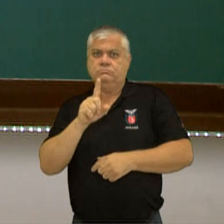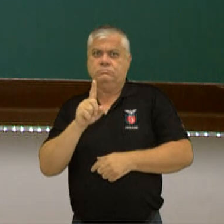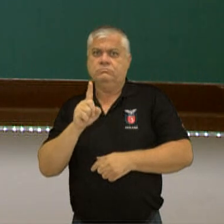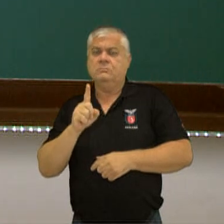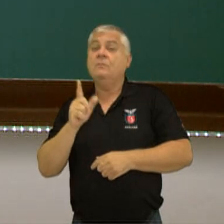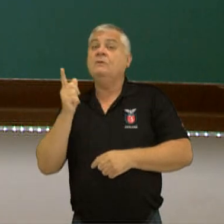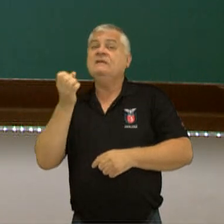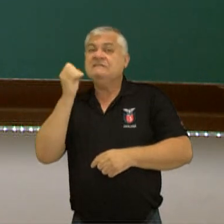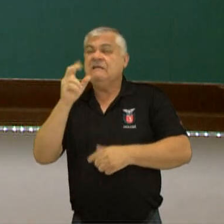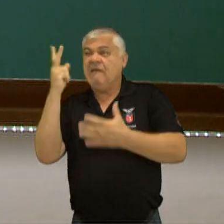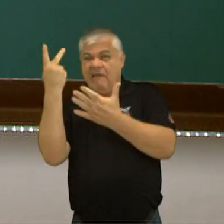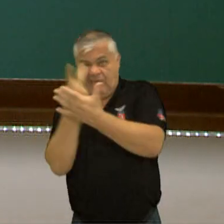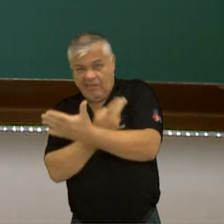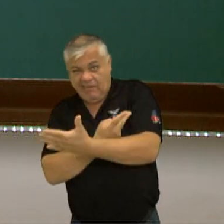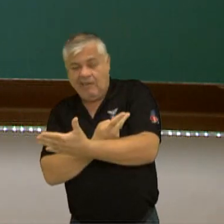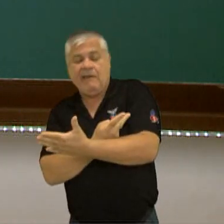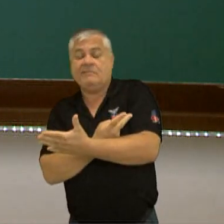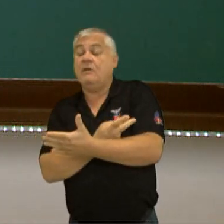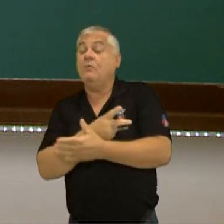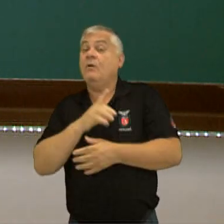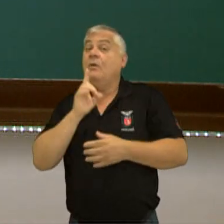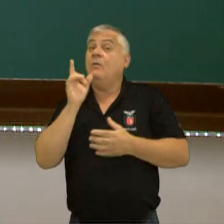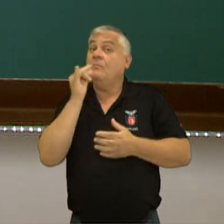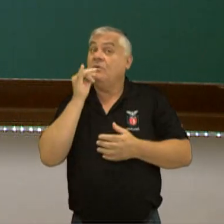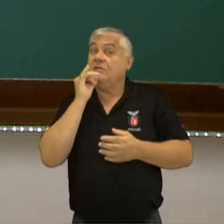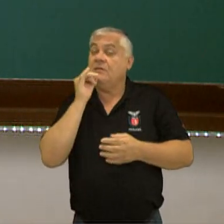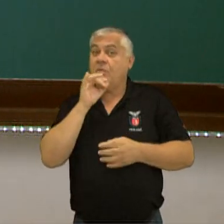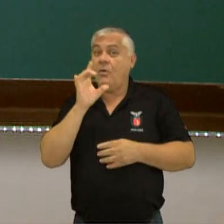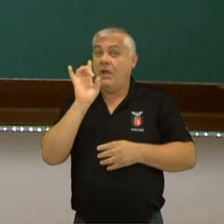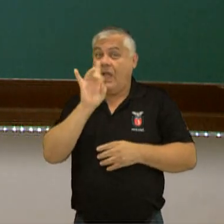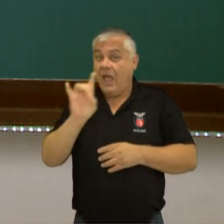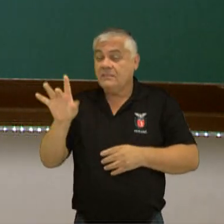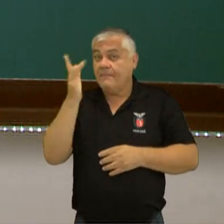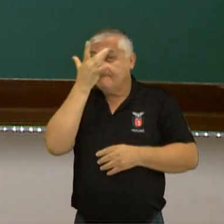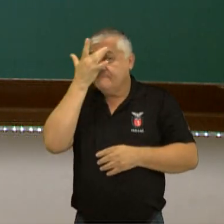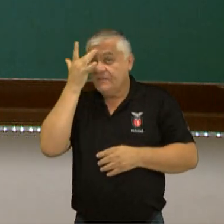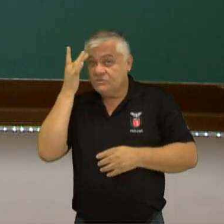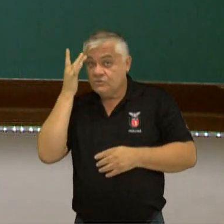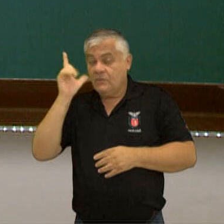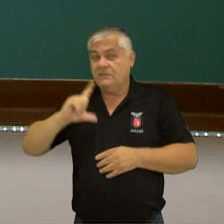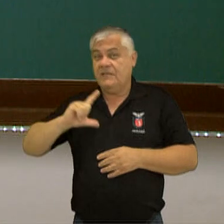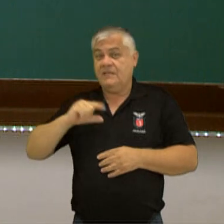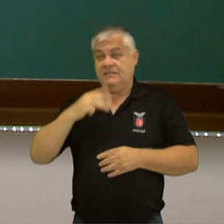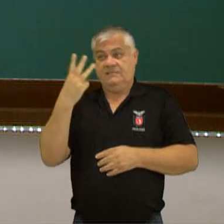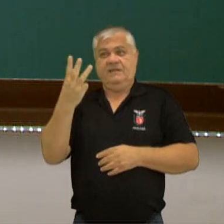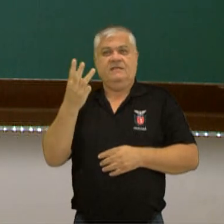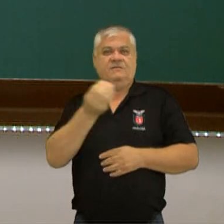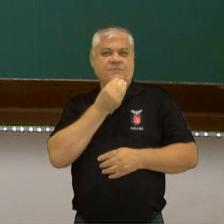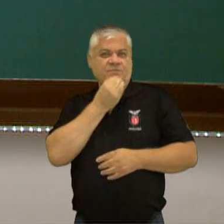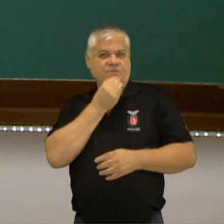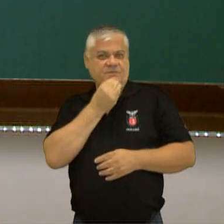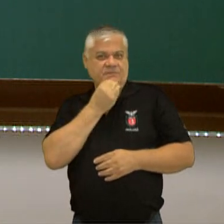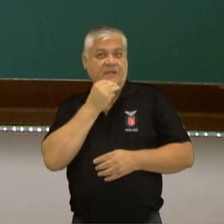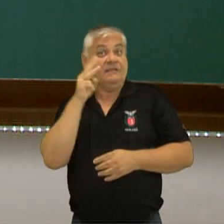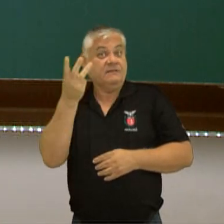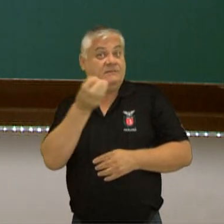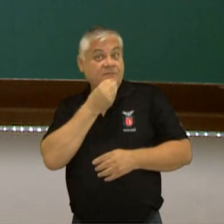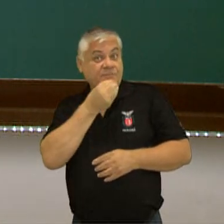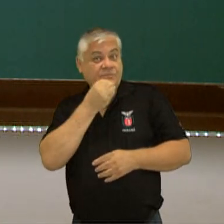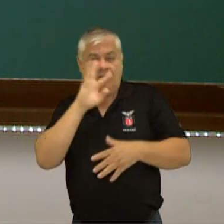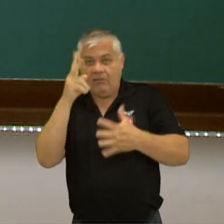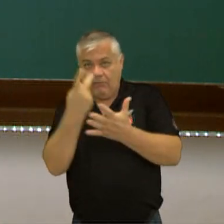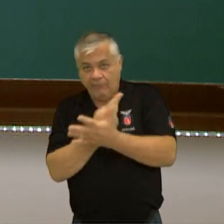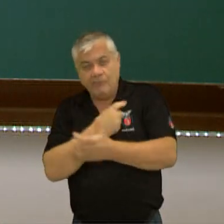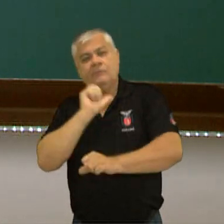rebater, lembrando que cada rebatedor tem três chances de acertar a bola. Errou, sai e